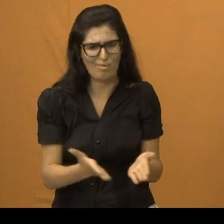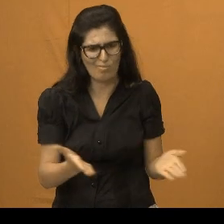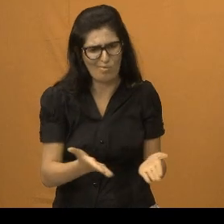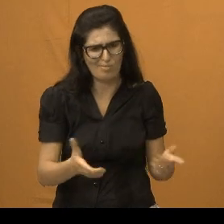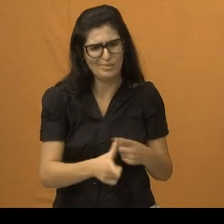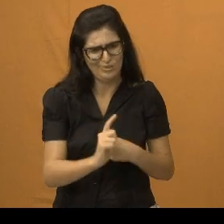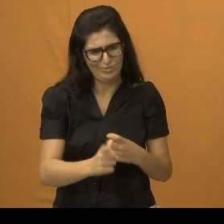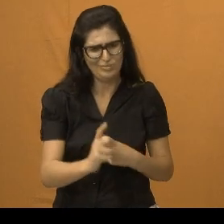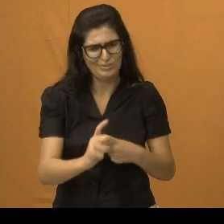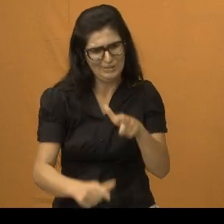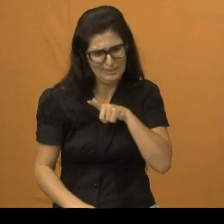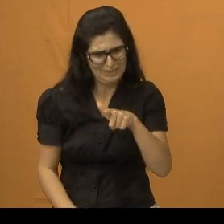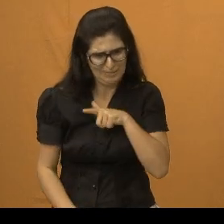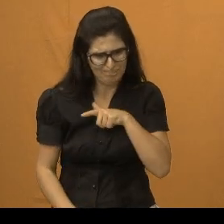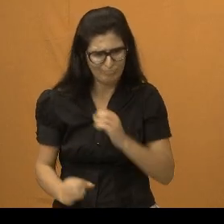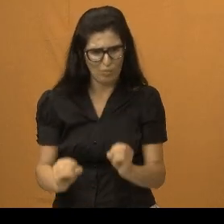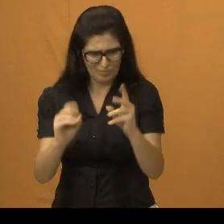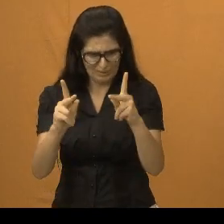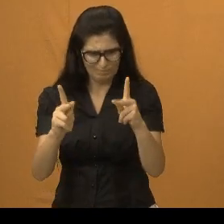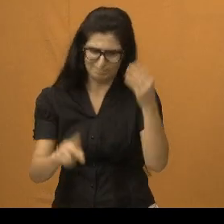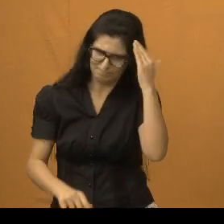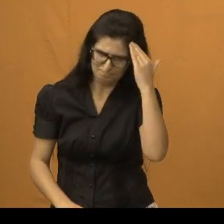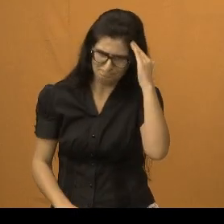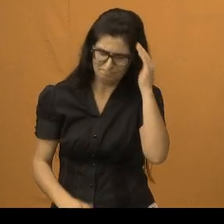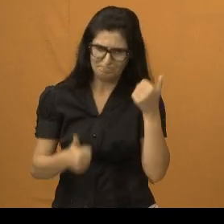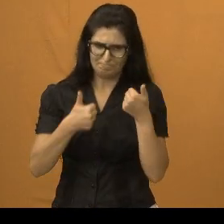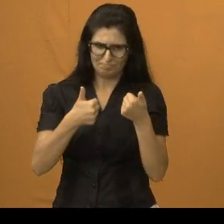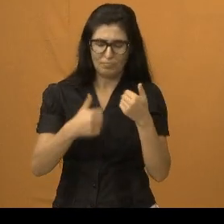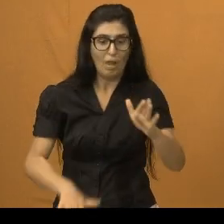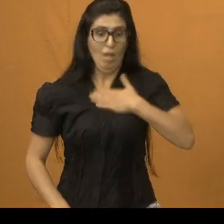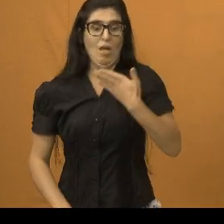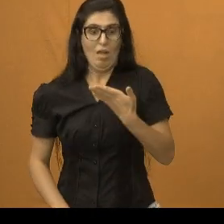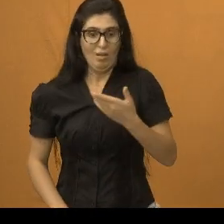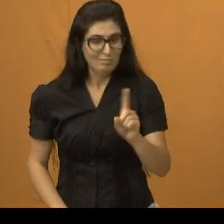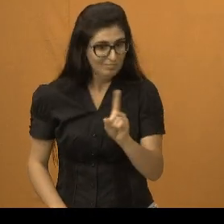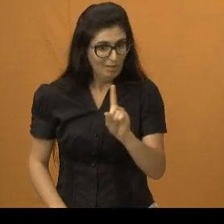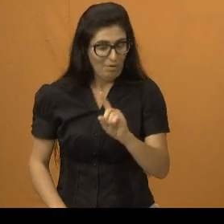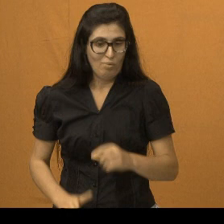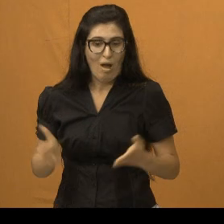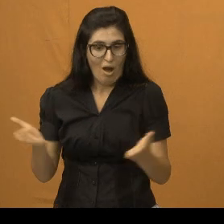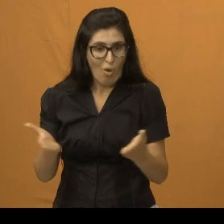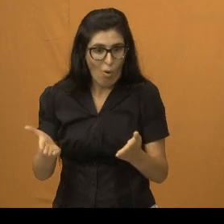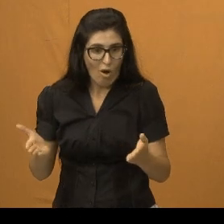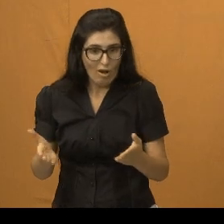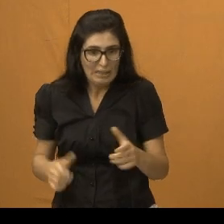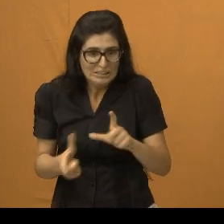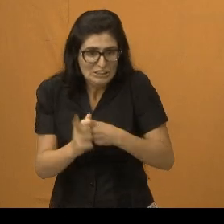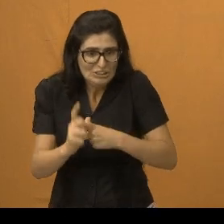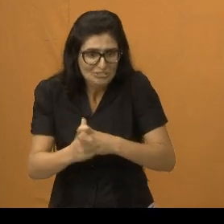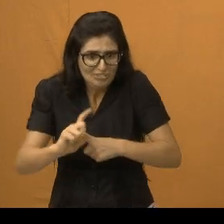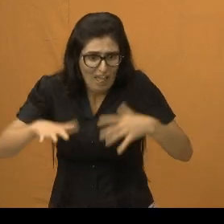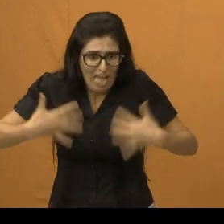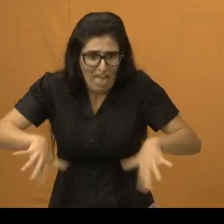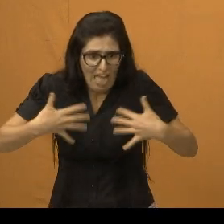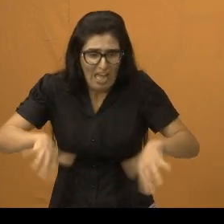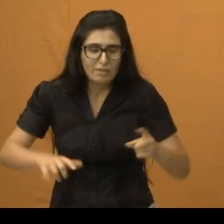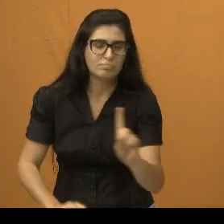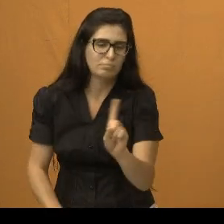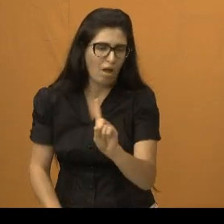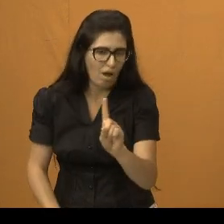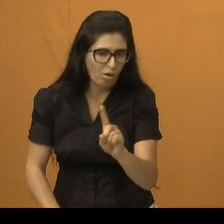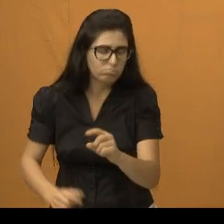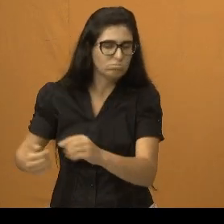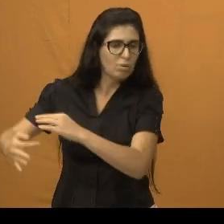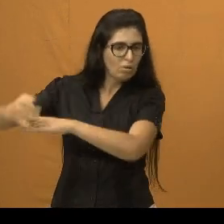aumenta, ok? E não se assustem, não é para o ano em exercício. Senão a gente olha, nossa, tudo isso estou devendo para esse ano? Não. É